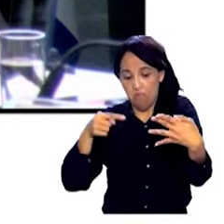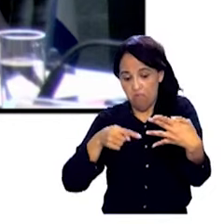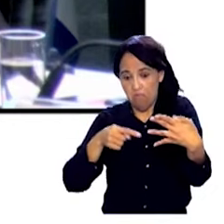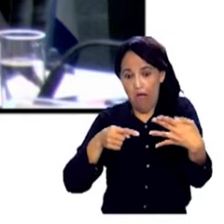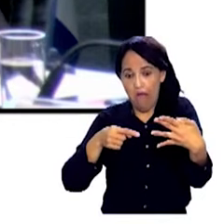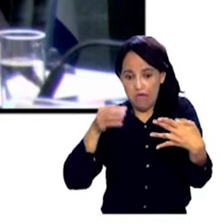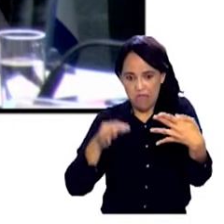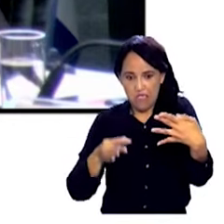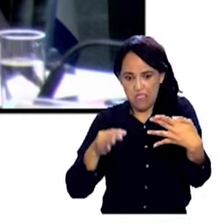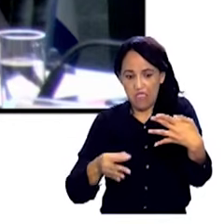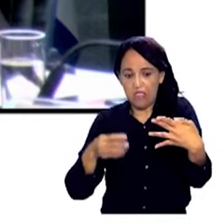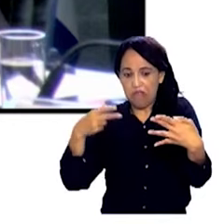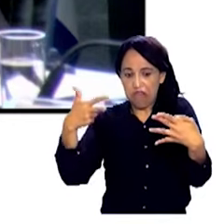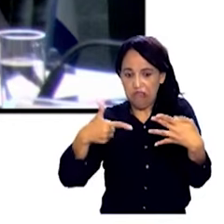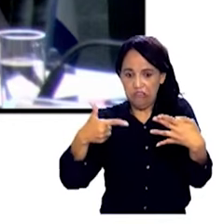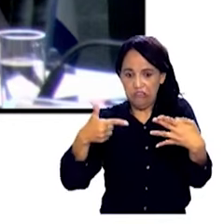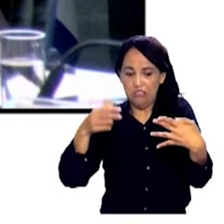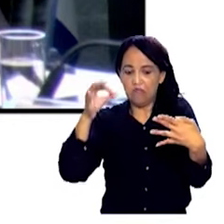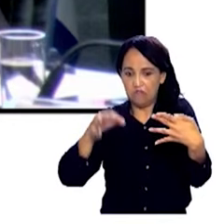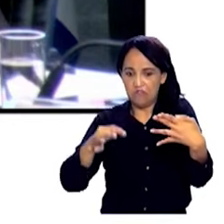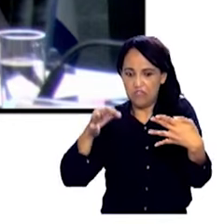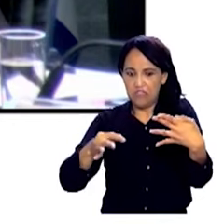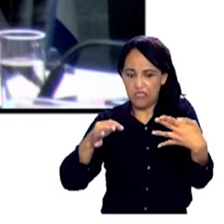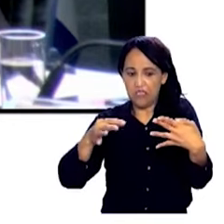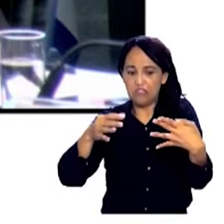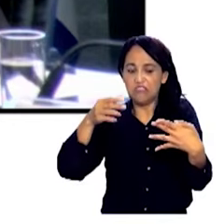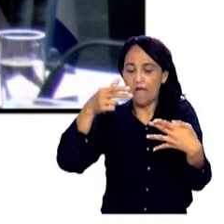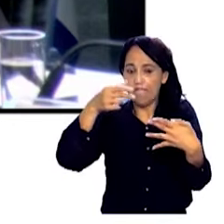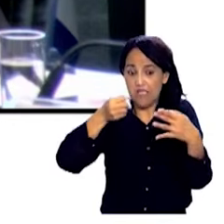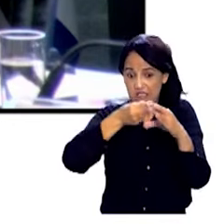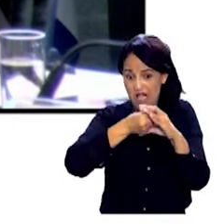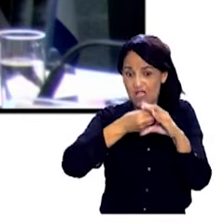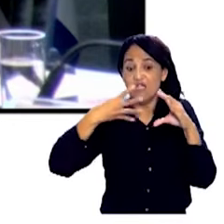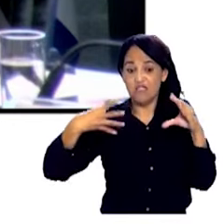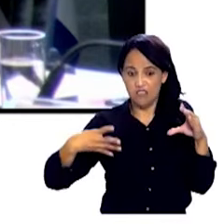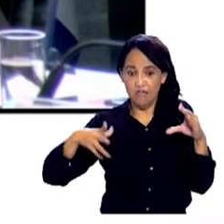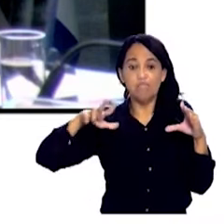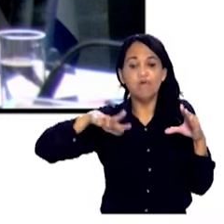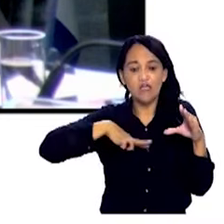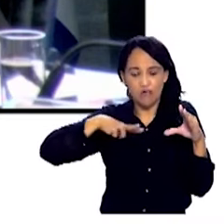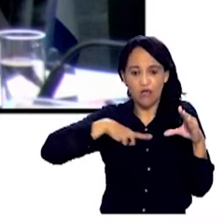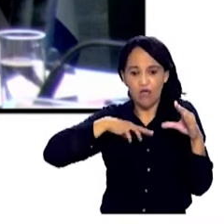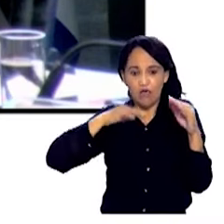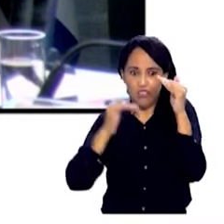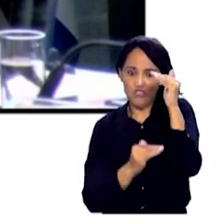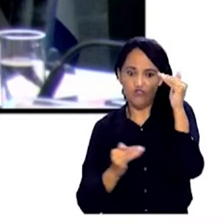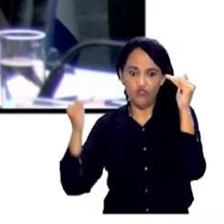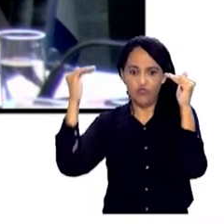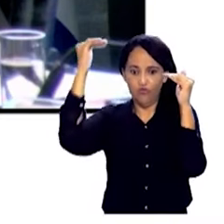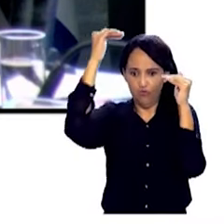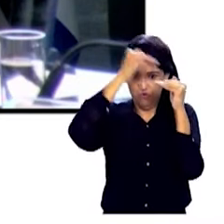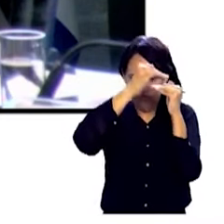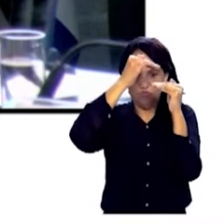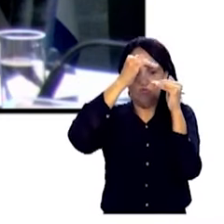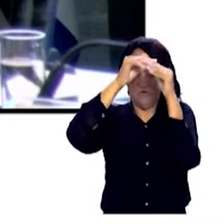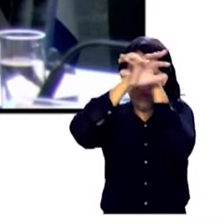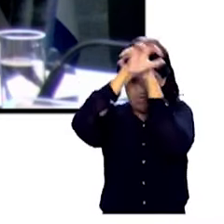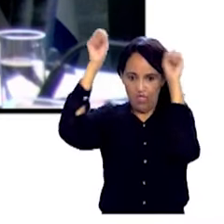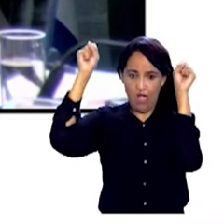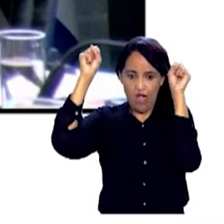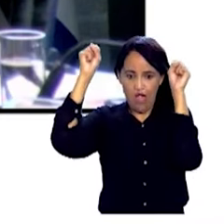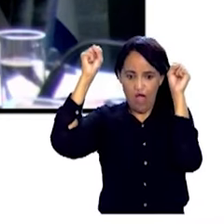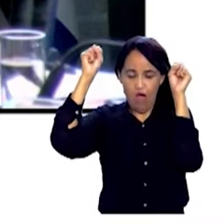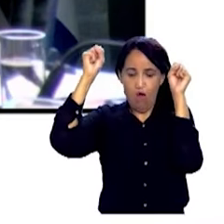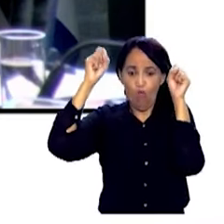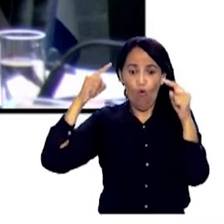reflexo das características particulares do tribunal de último grau a visão Ortodoxa das